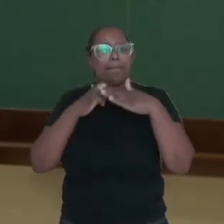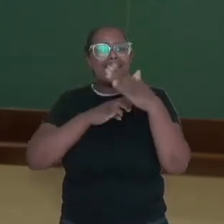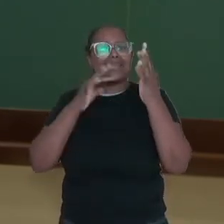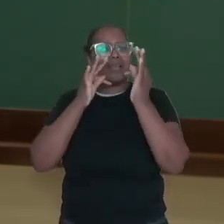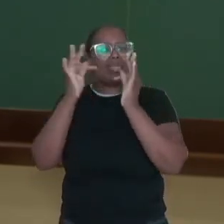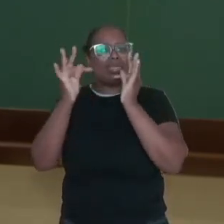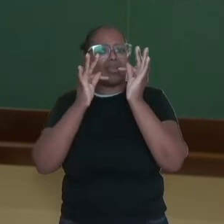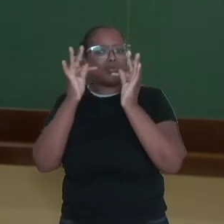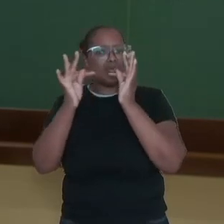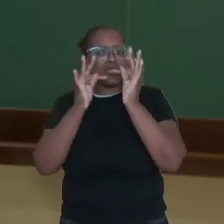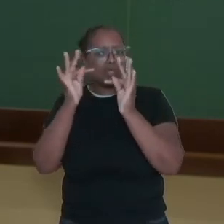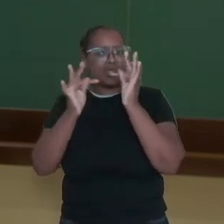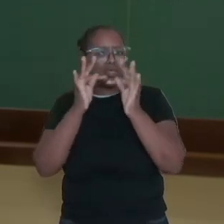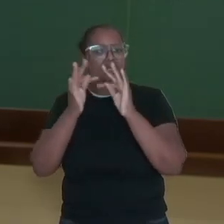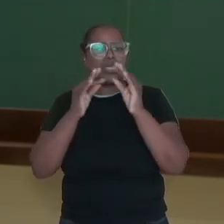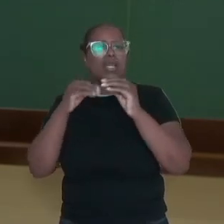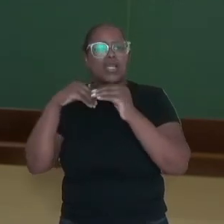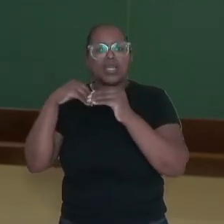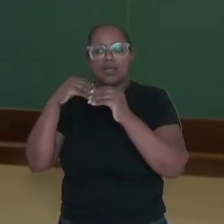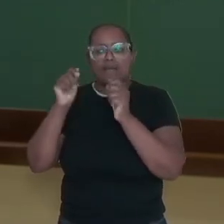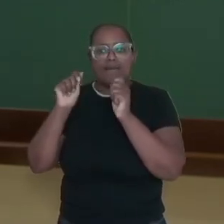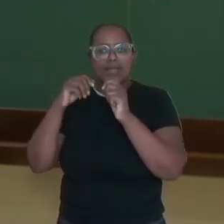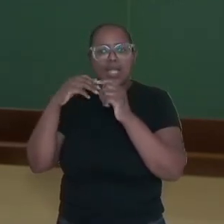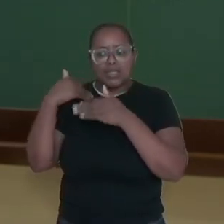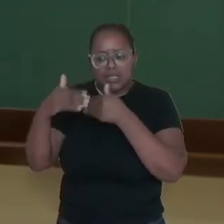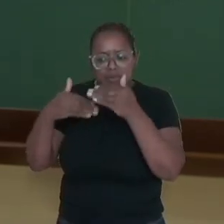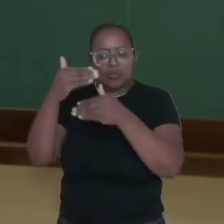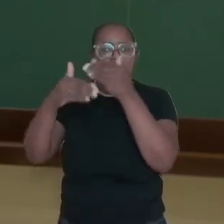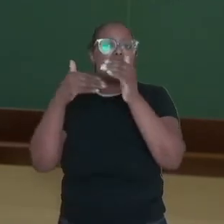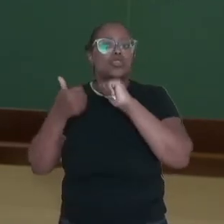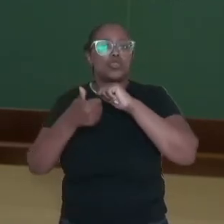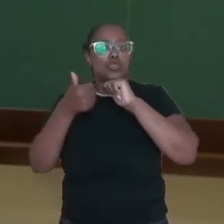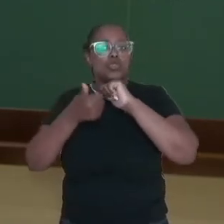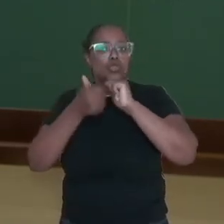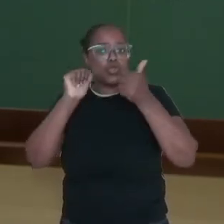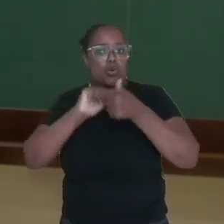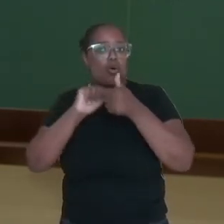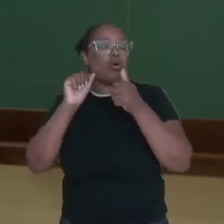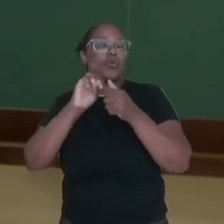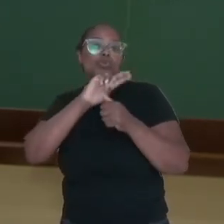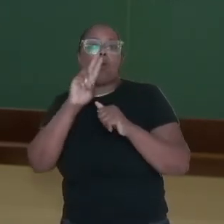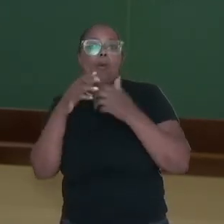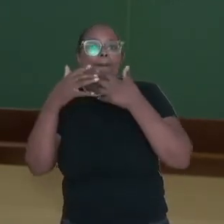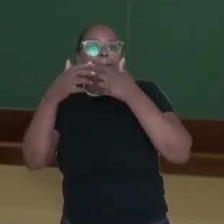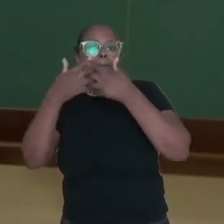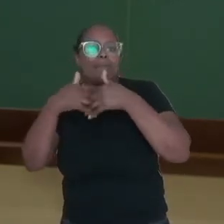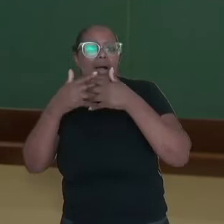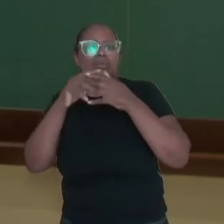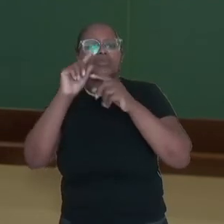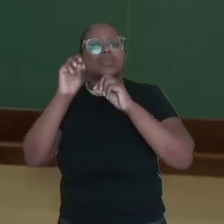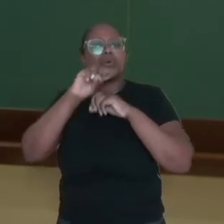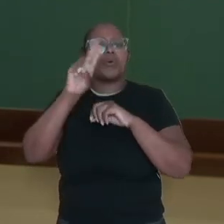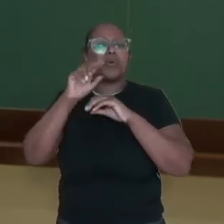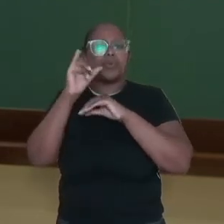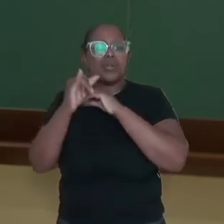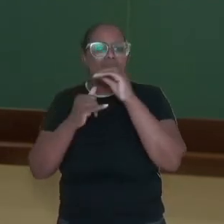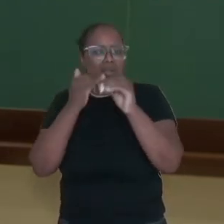com o desenvolvimento de jogos, ou mesmo com as máquinas, ou mesmo com a internet, viram